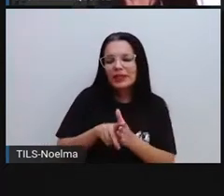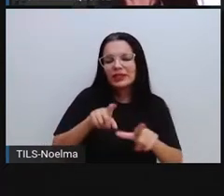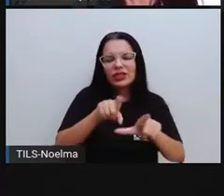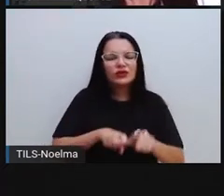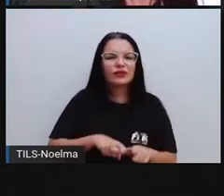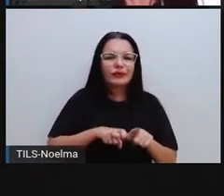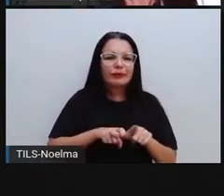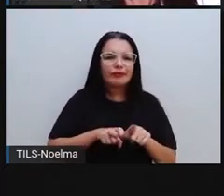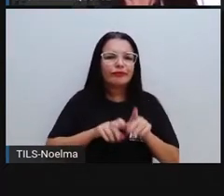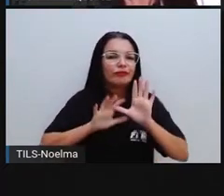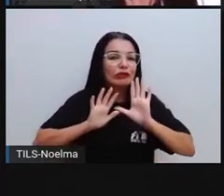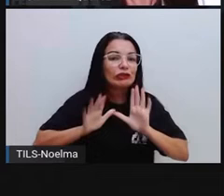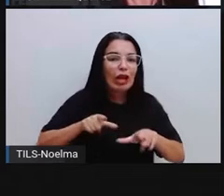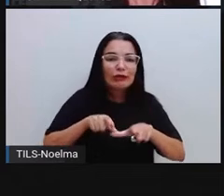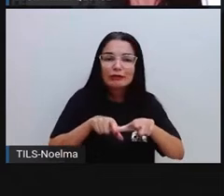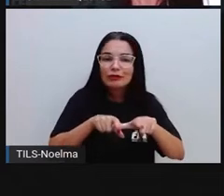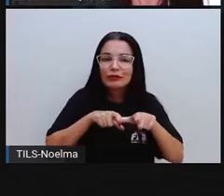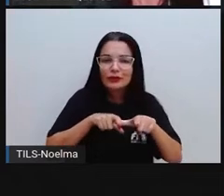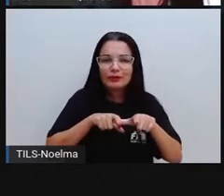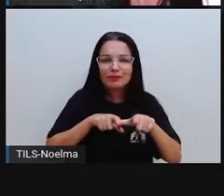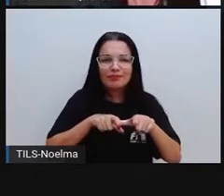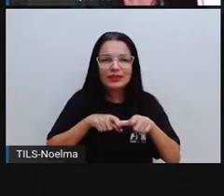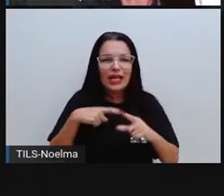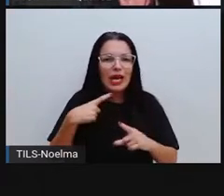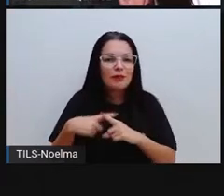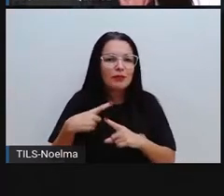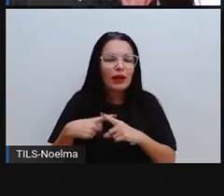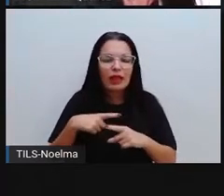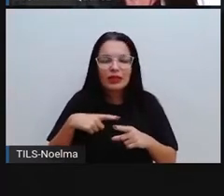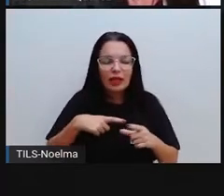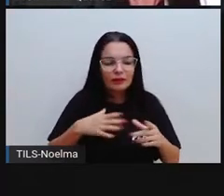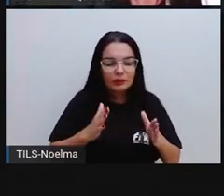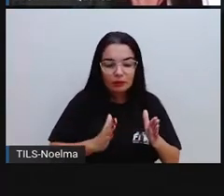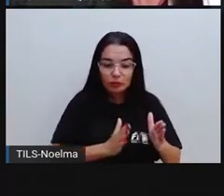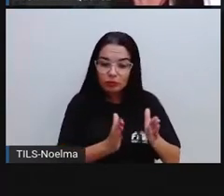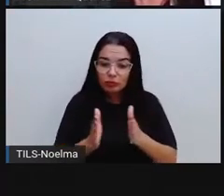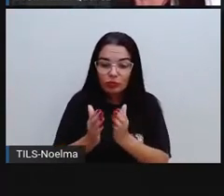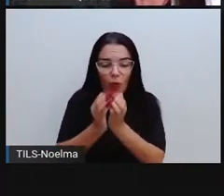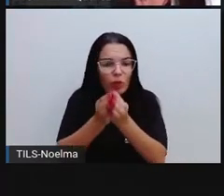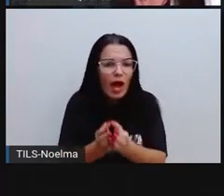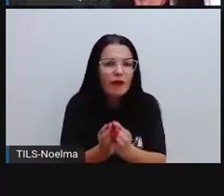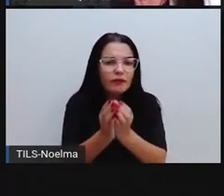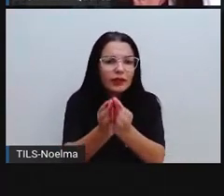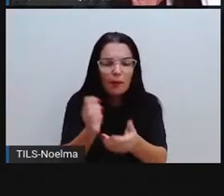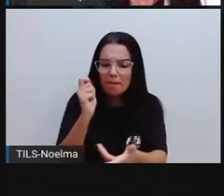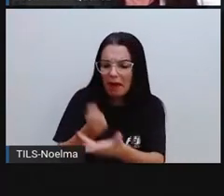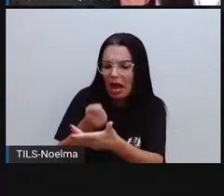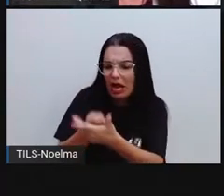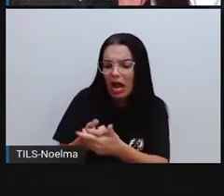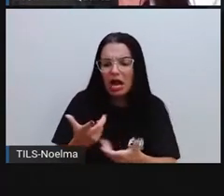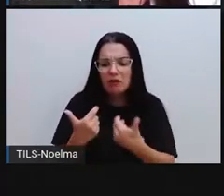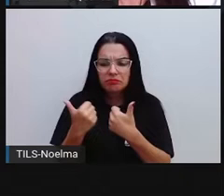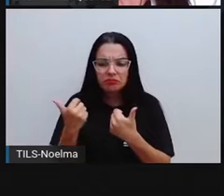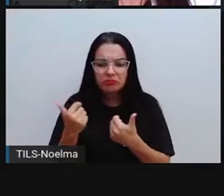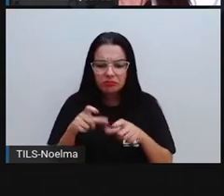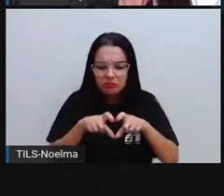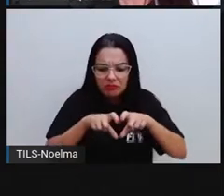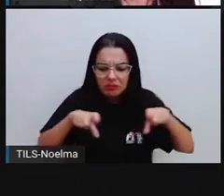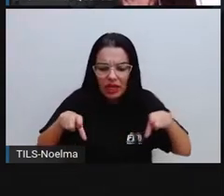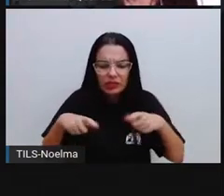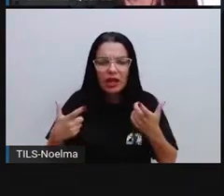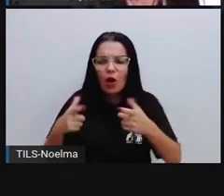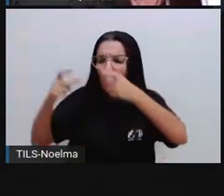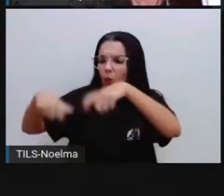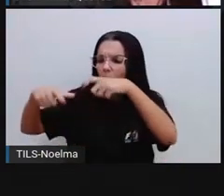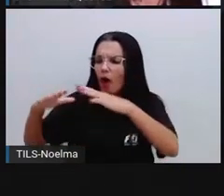já estavam endividados, né? Por conta do trajeto que foi custeado aí pelos fazendeiros, né? O local onde eles iriam